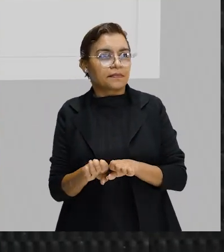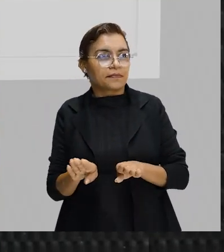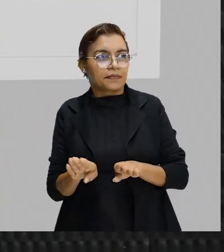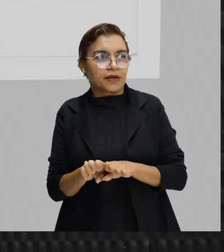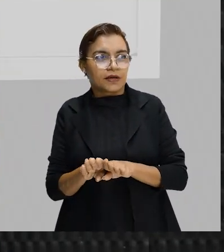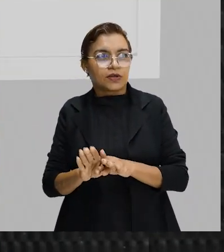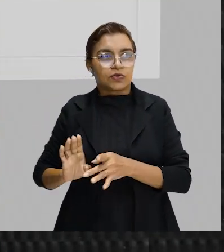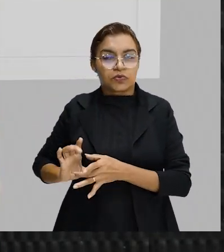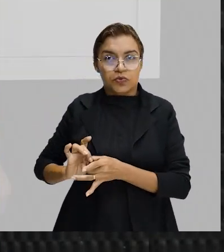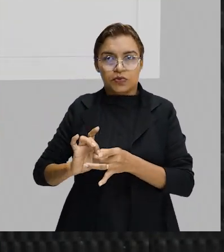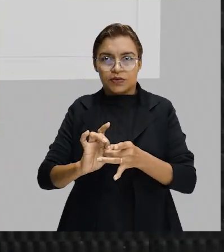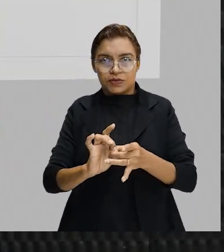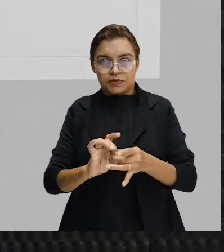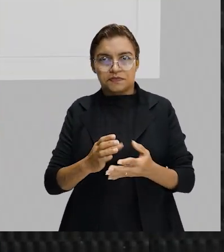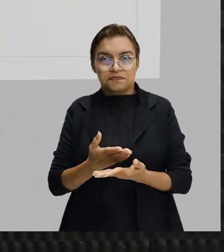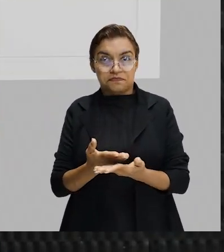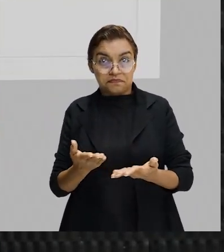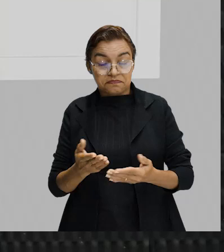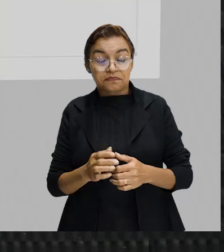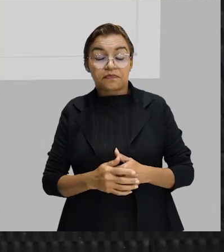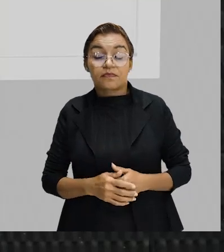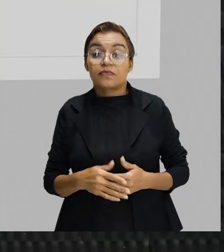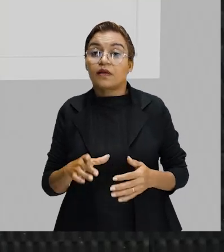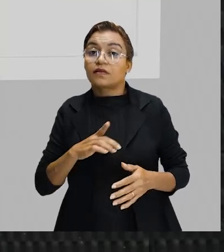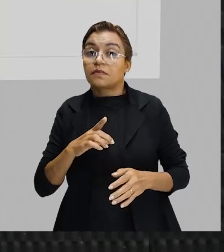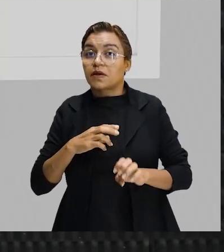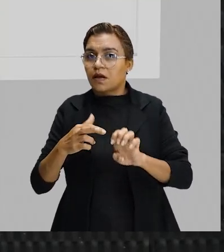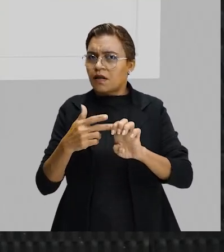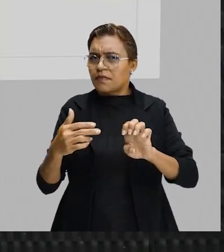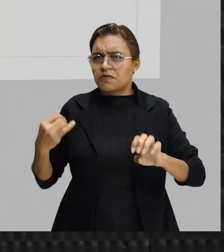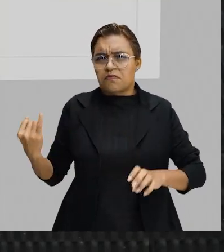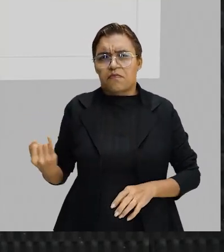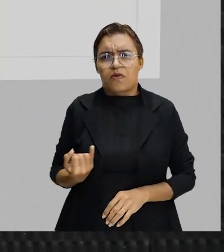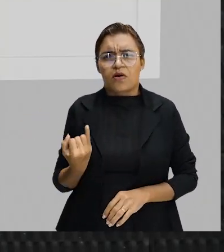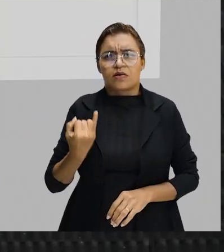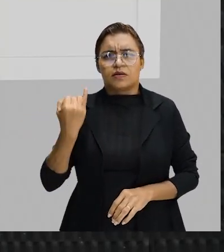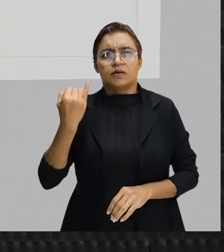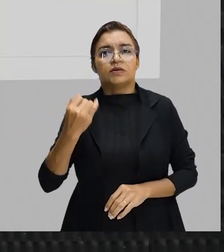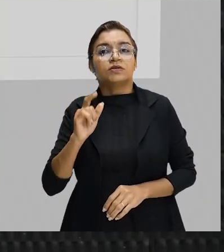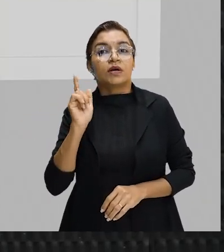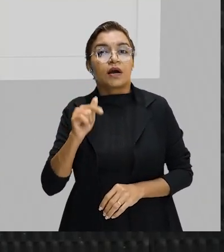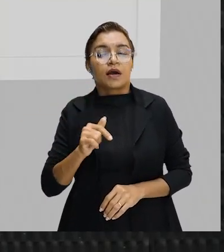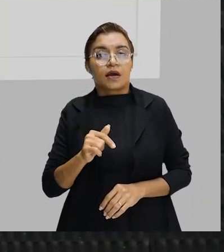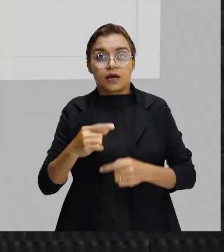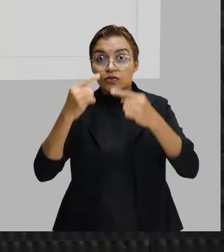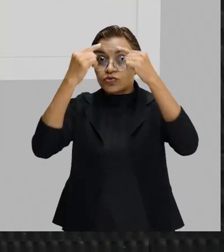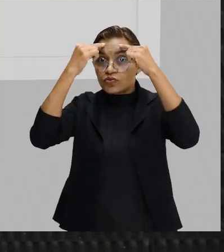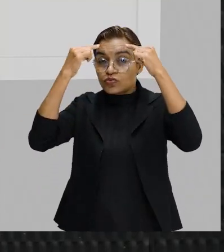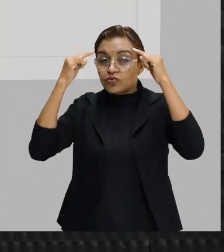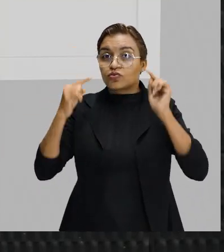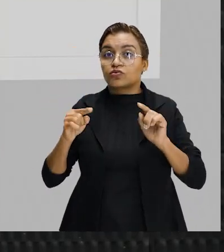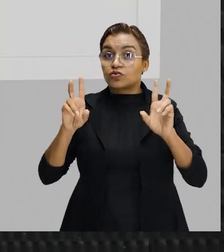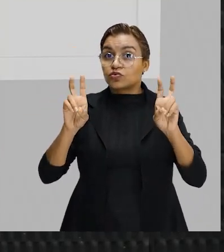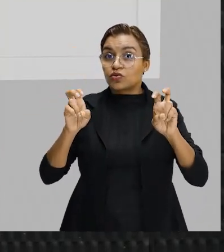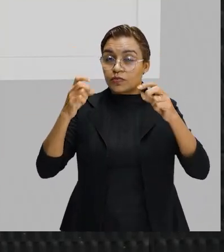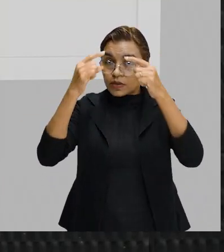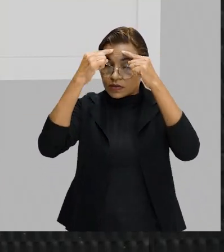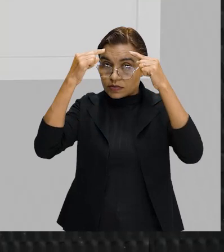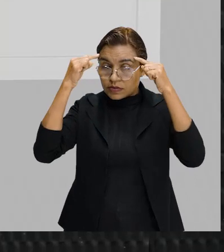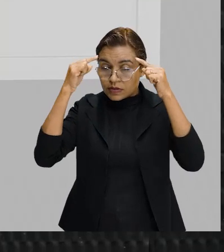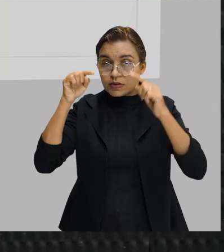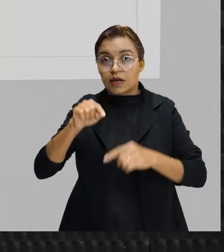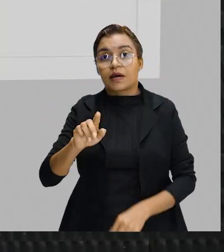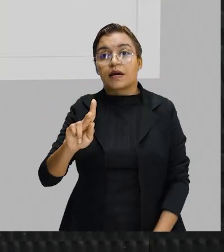deste contexto, tá certo? Agora um outro elemento importante, tá, que diz respeito a Hélade mesmo, agora na